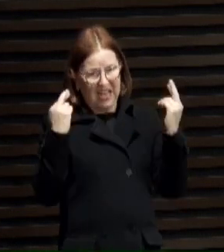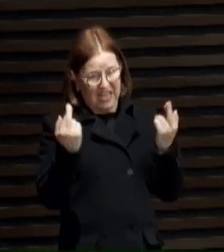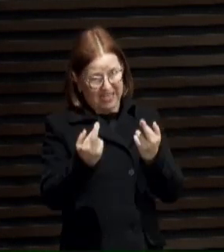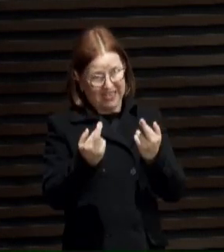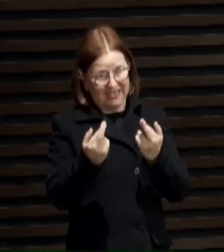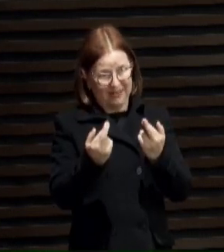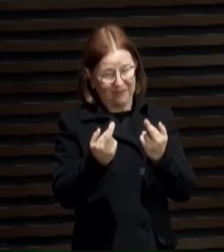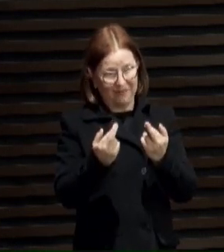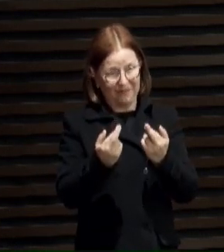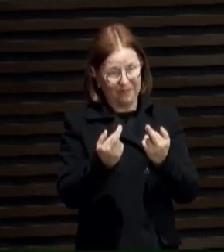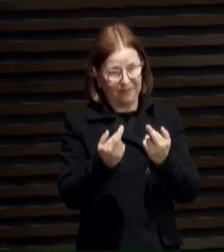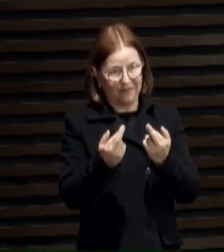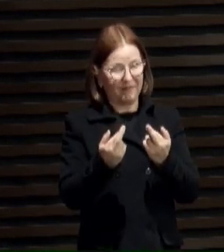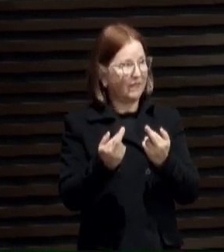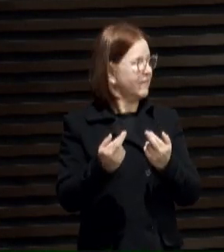portanto,